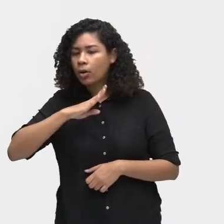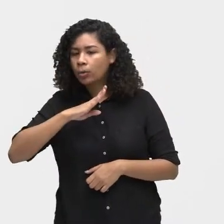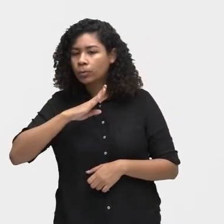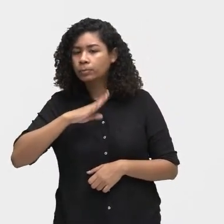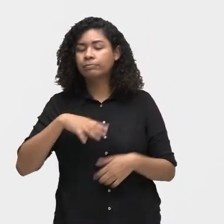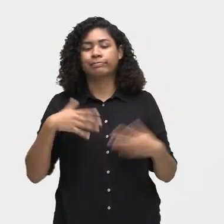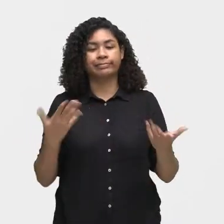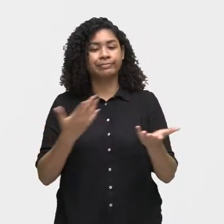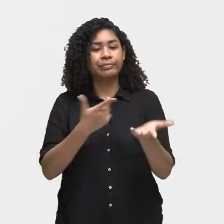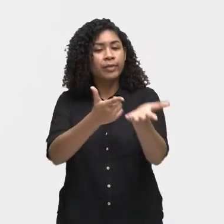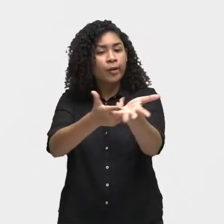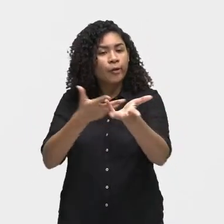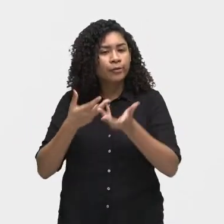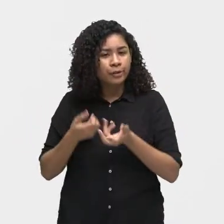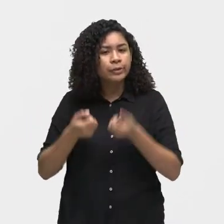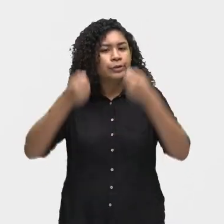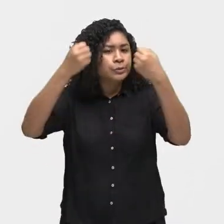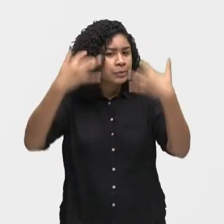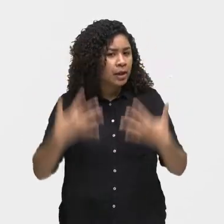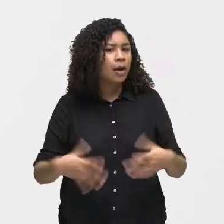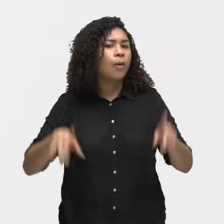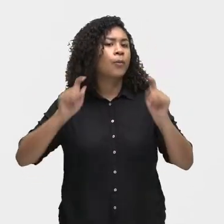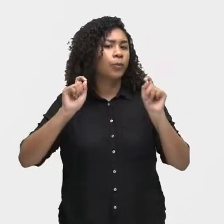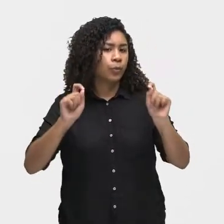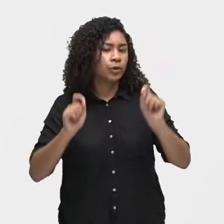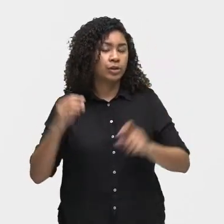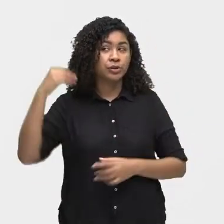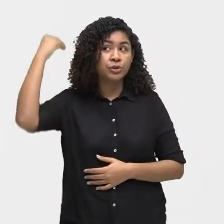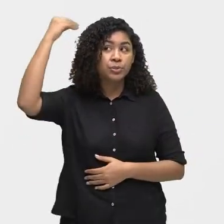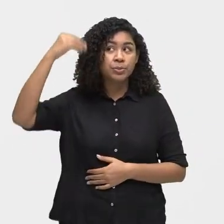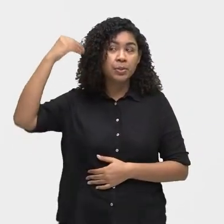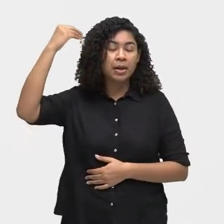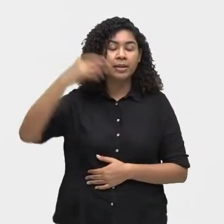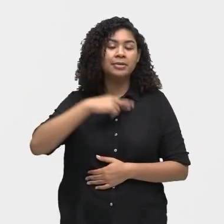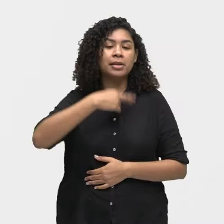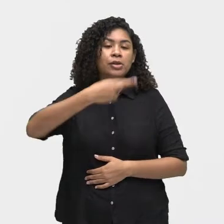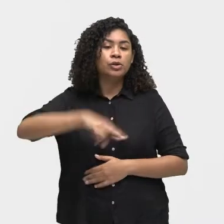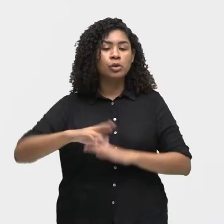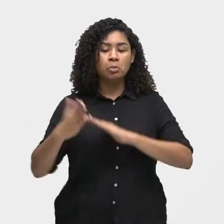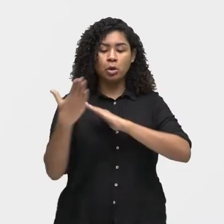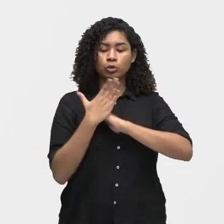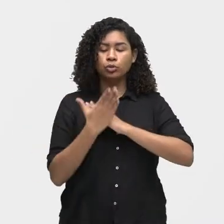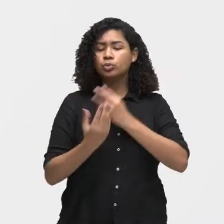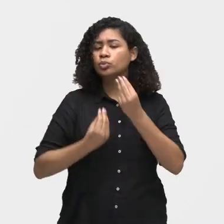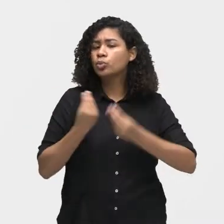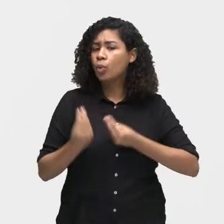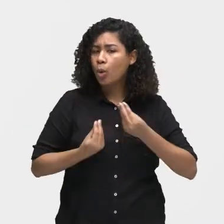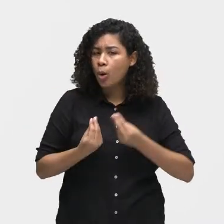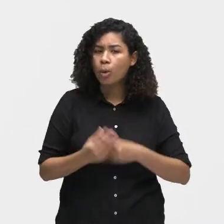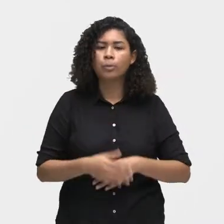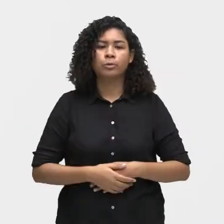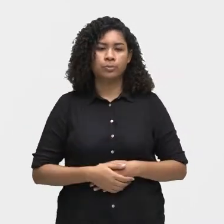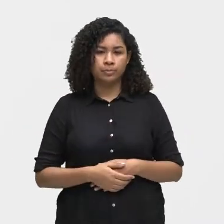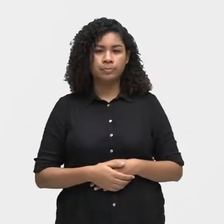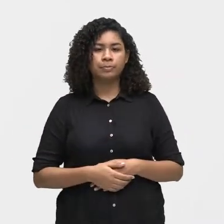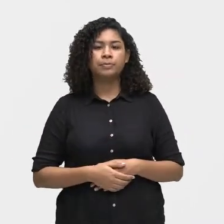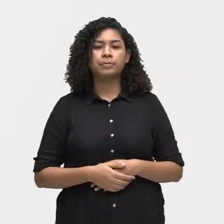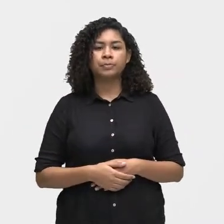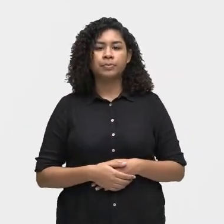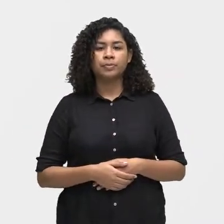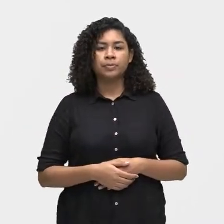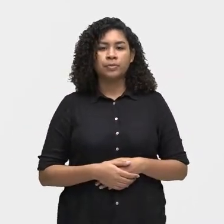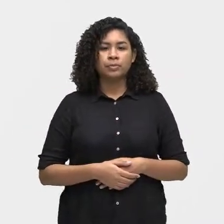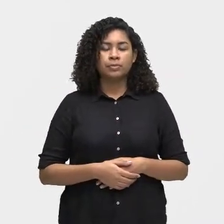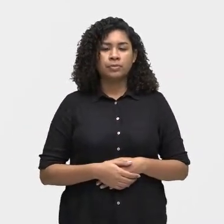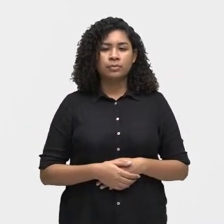que, na verdade, a experiência religiosa ela nos ajuda o seguinte, presta atenção aí na próxima cartela. Ela ordena o bem e o mal nas